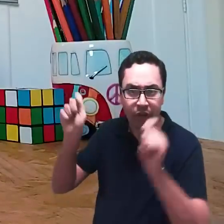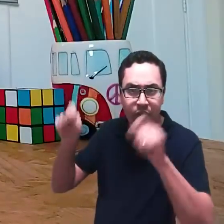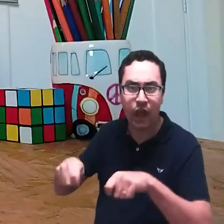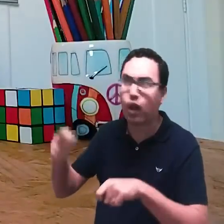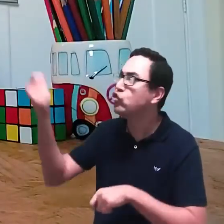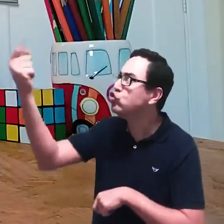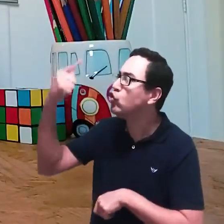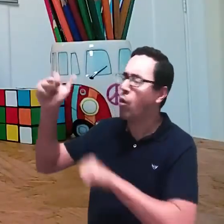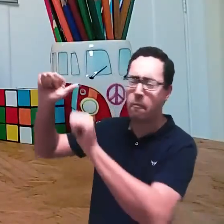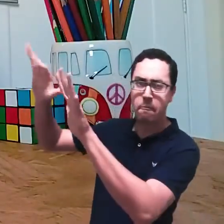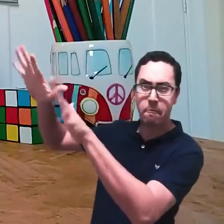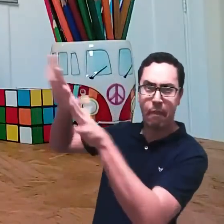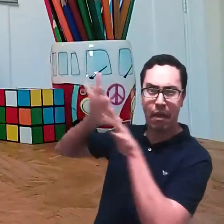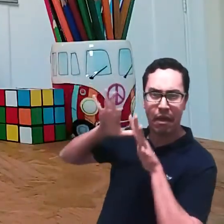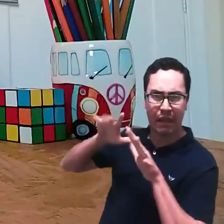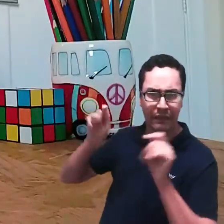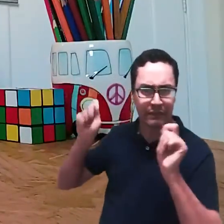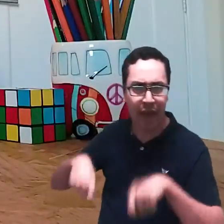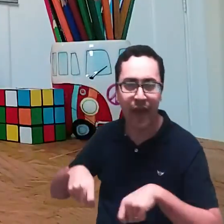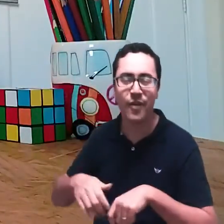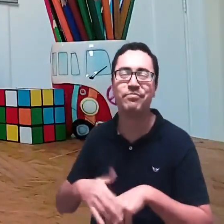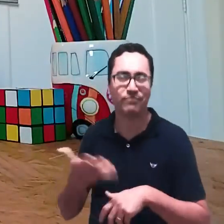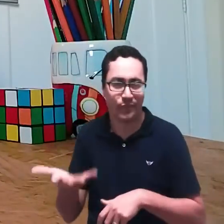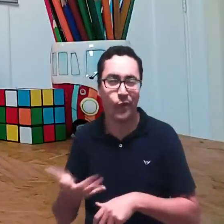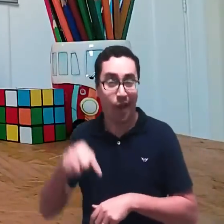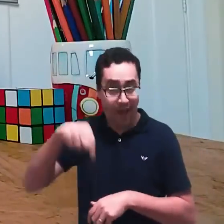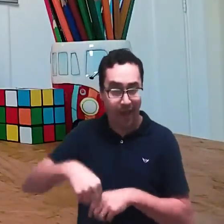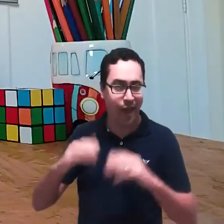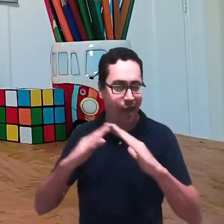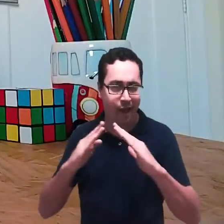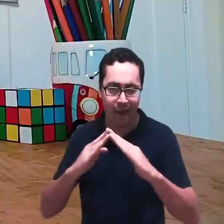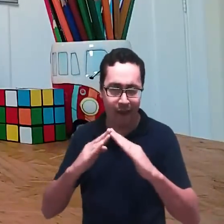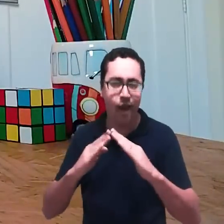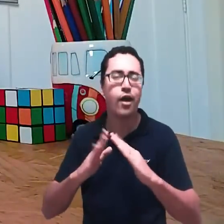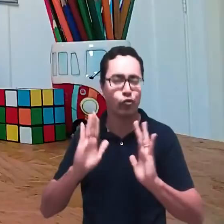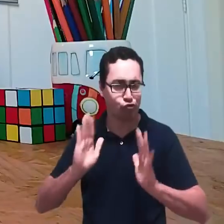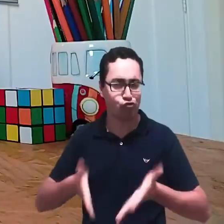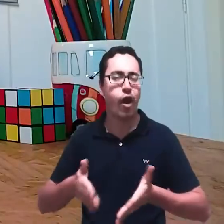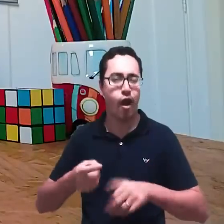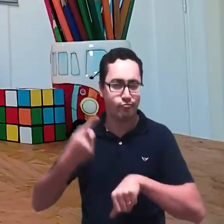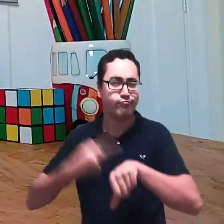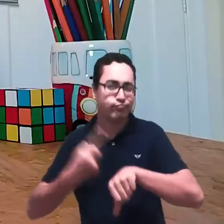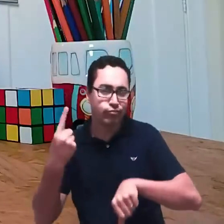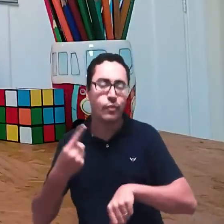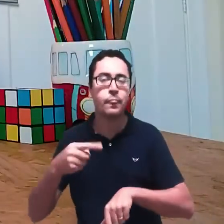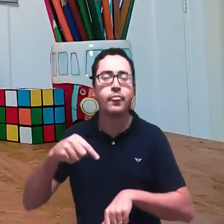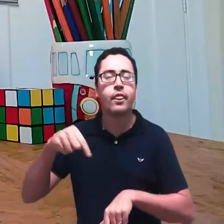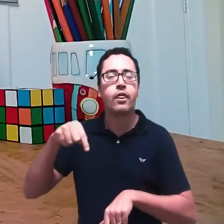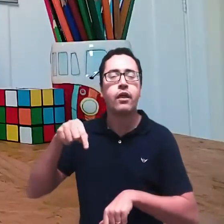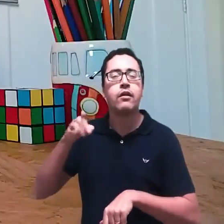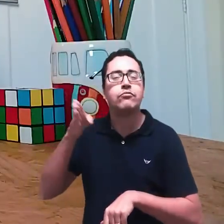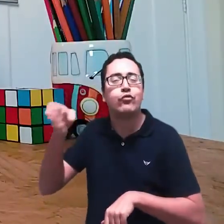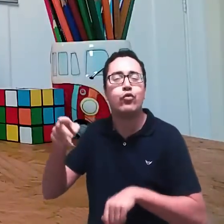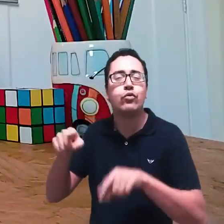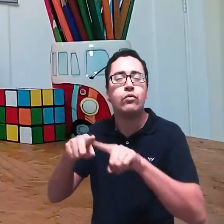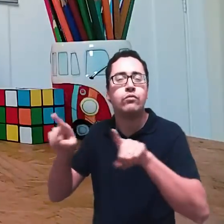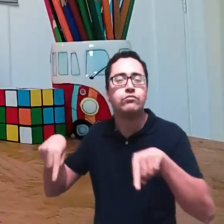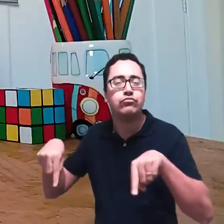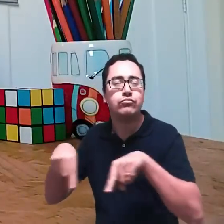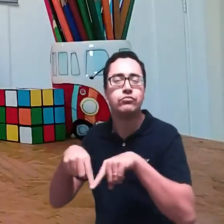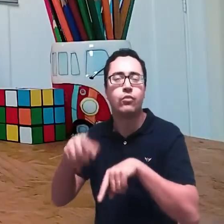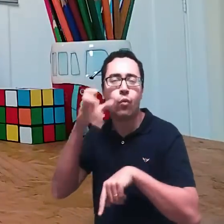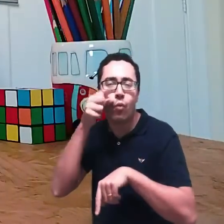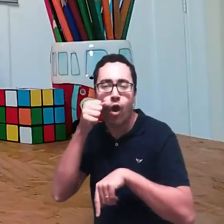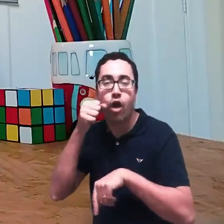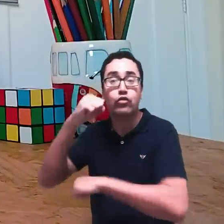Eu fiz esse exercício aqui em casa. Escolhi a janela do meu quarto e durante um dia inteirinho eu